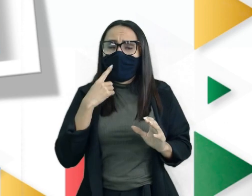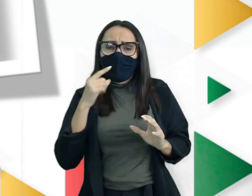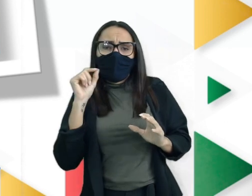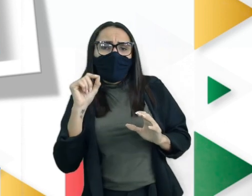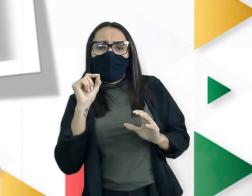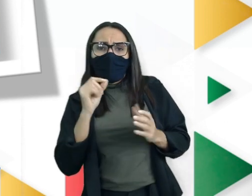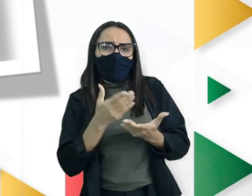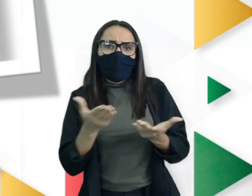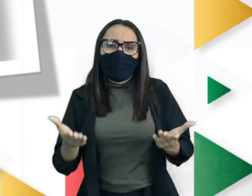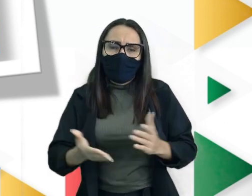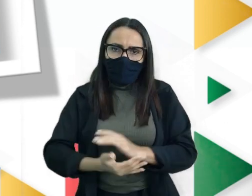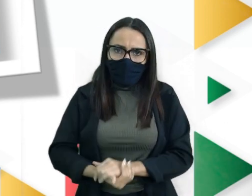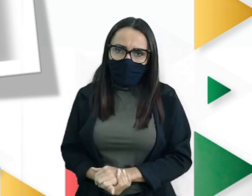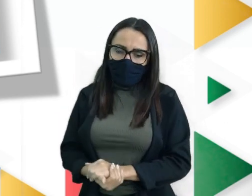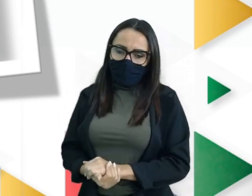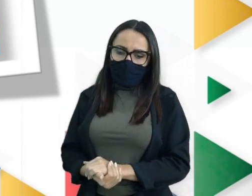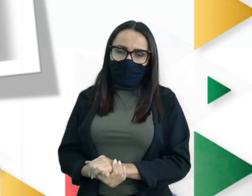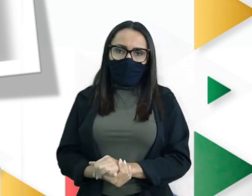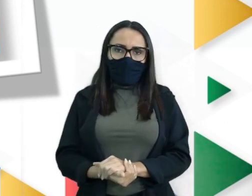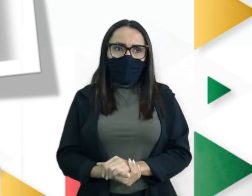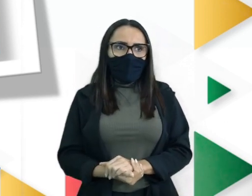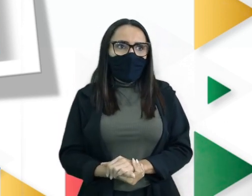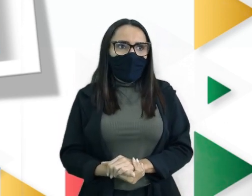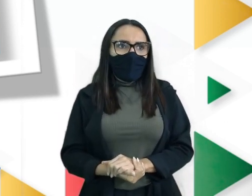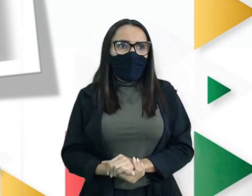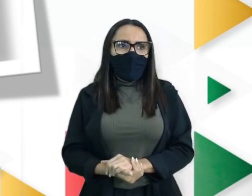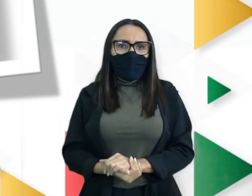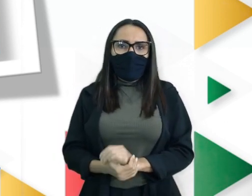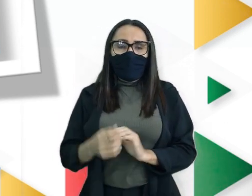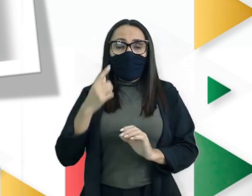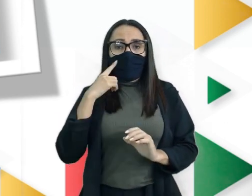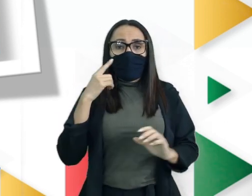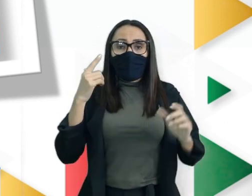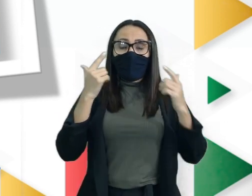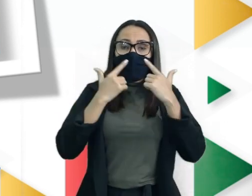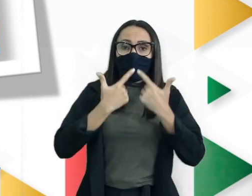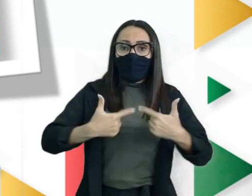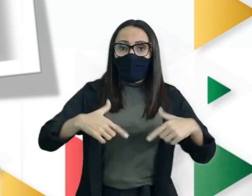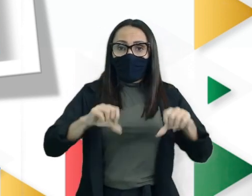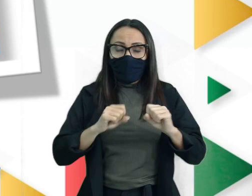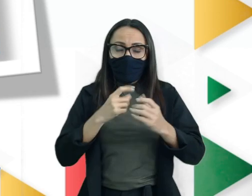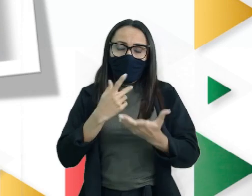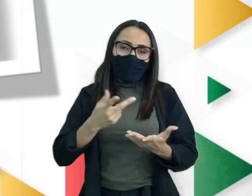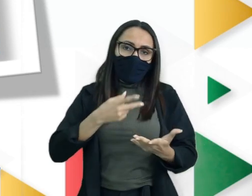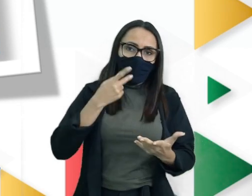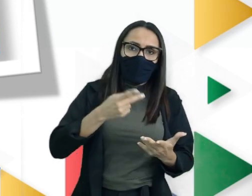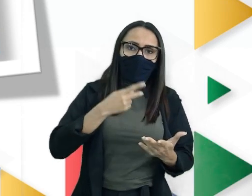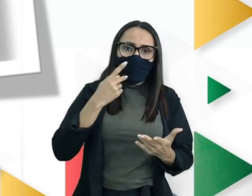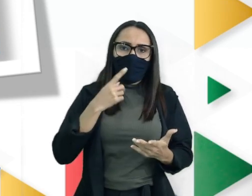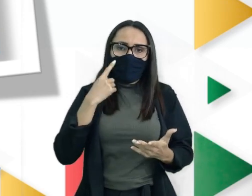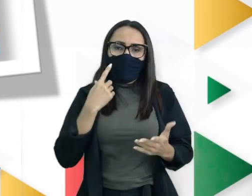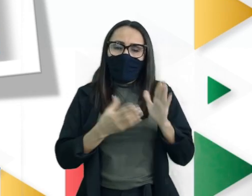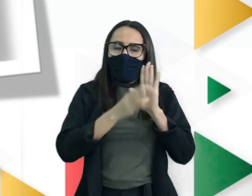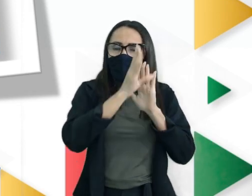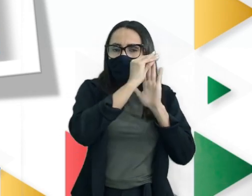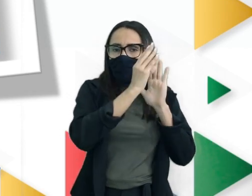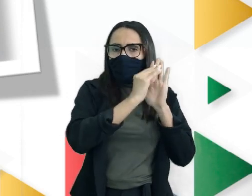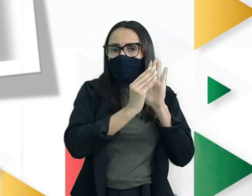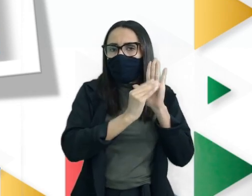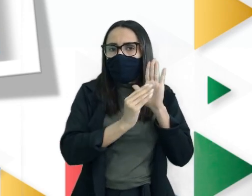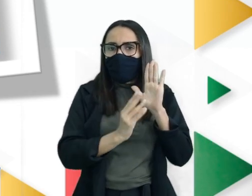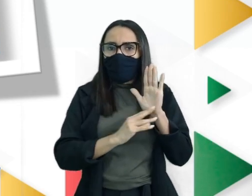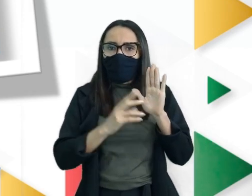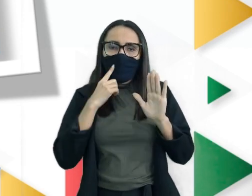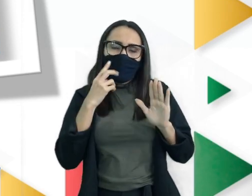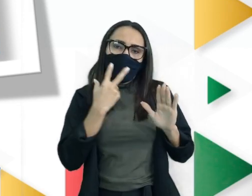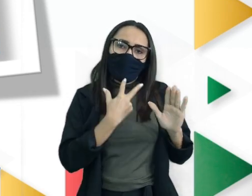ser a oralidade? Vamos ver. A oralidade, linguisticamente falando, é a modalidade na qual a